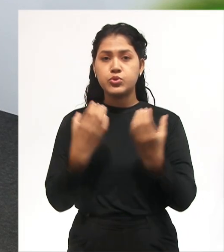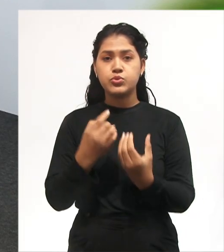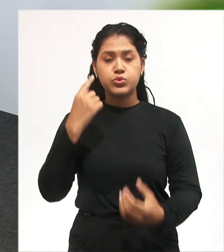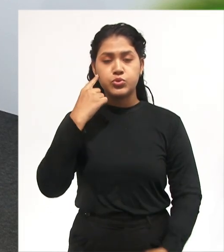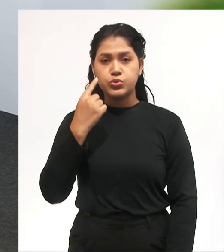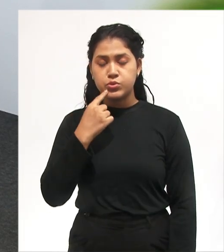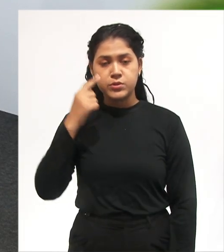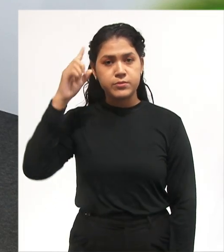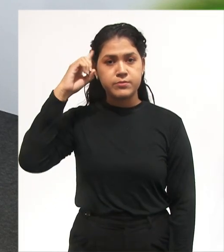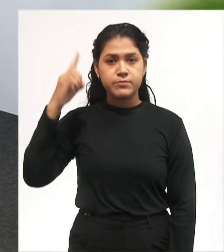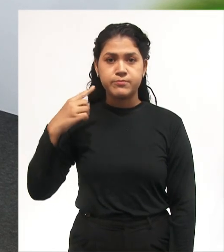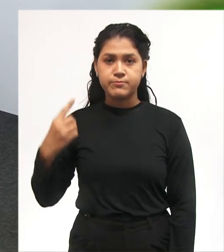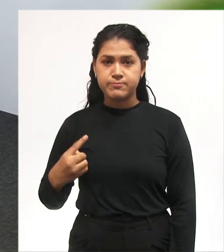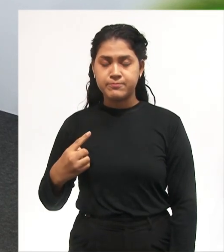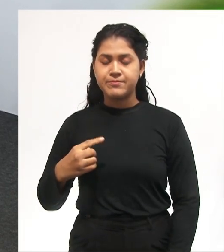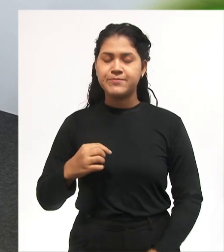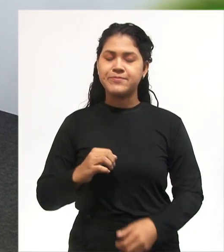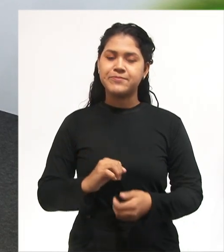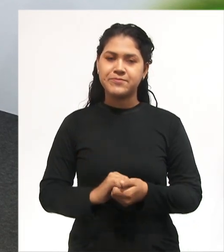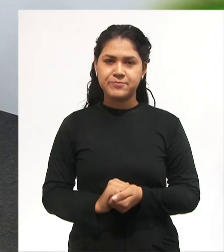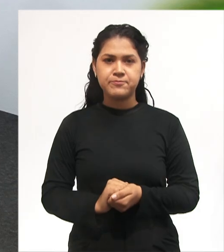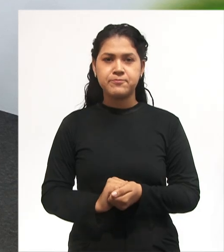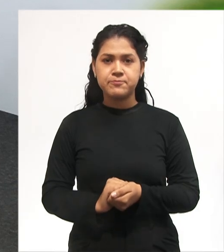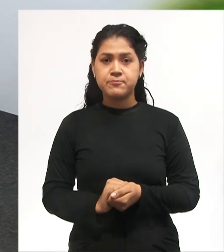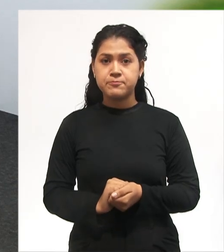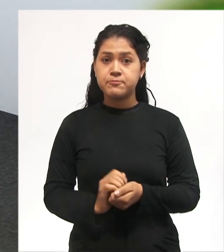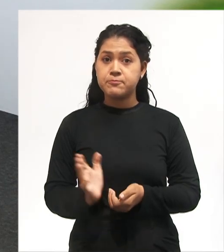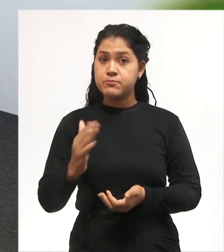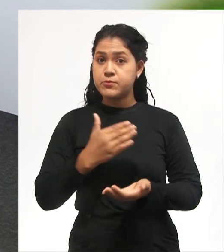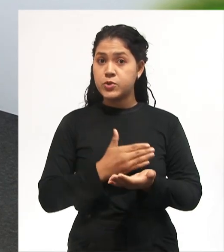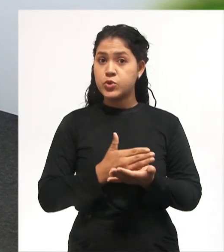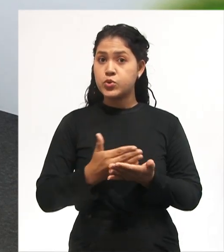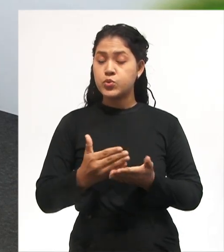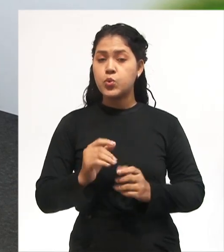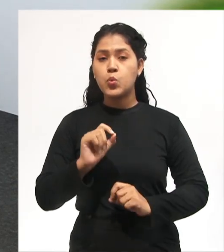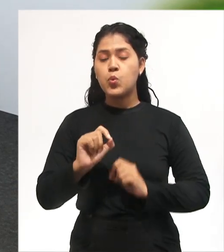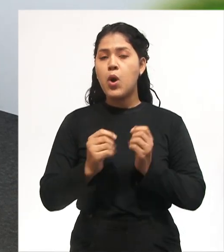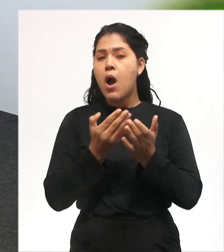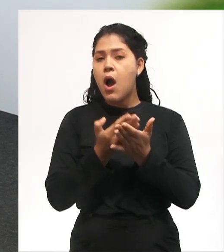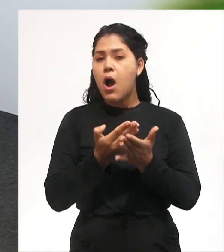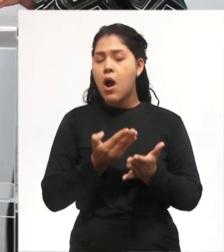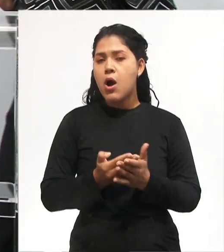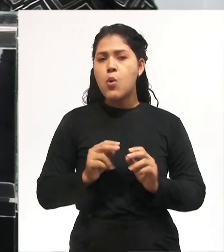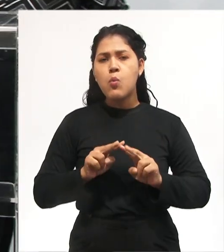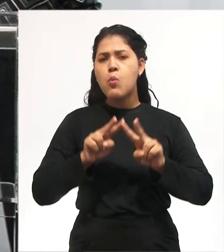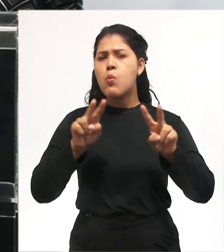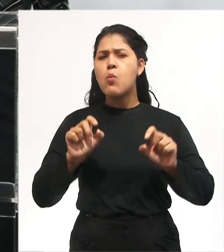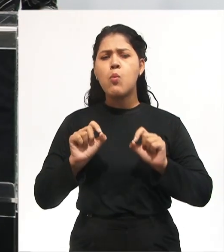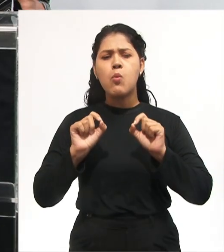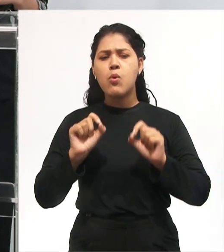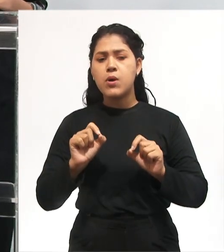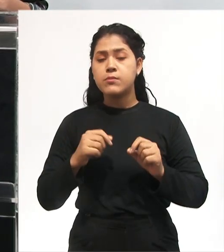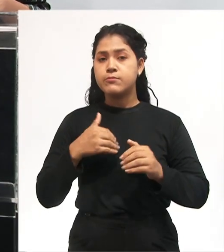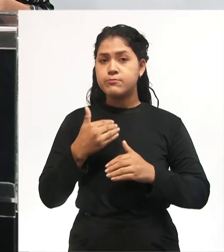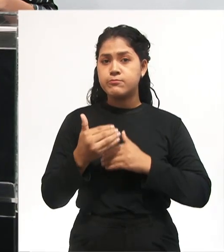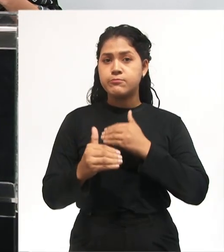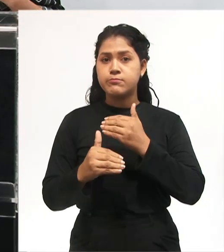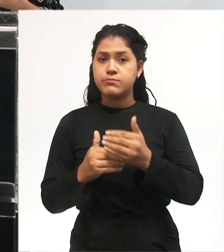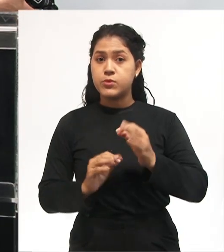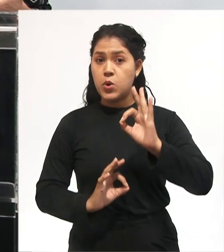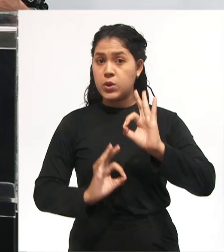esse. Então nós vamos começar a nossa aula sobre processos de